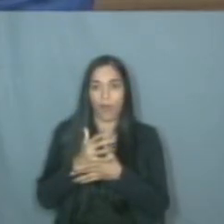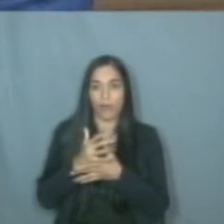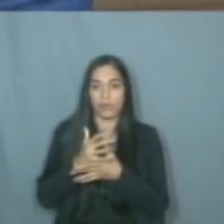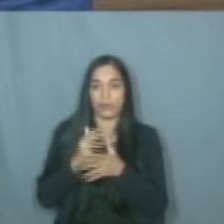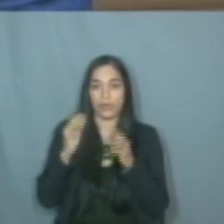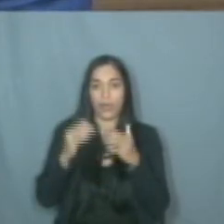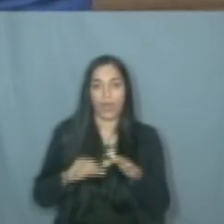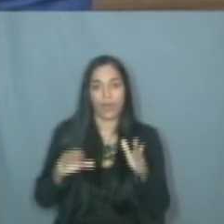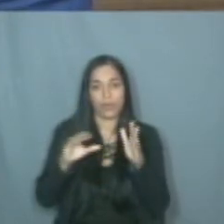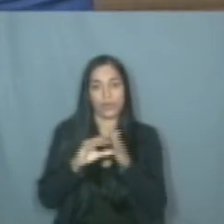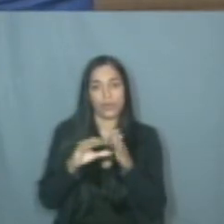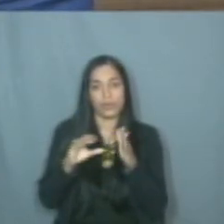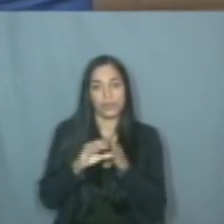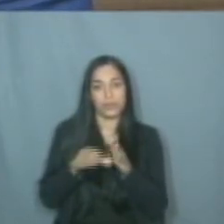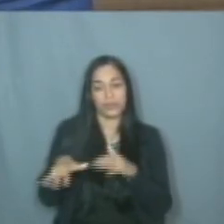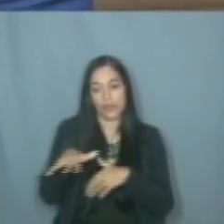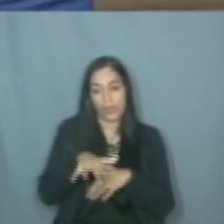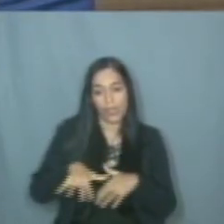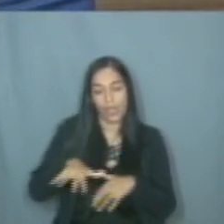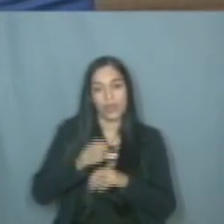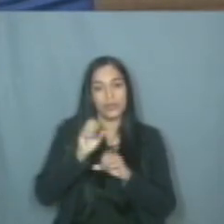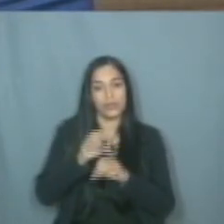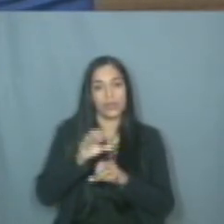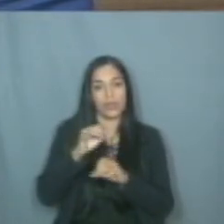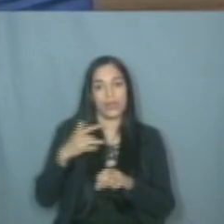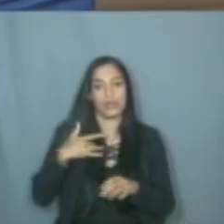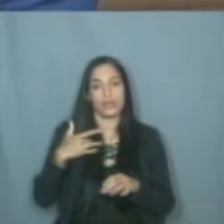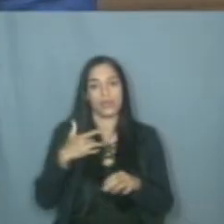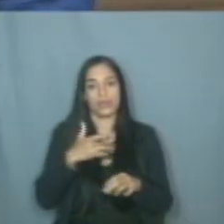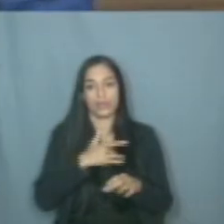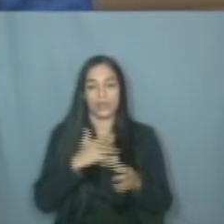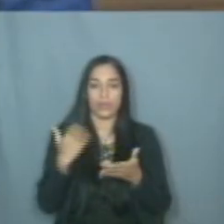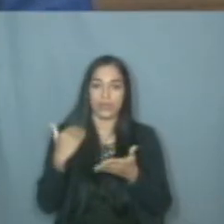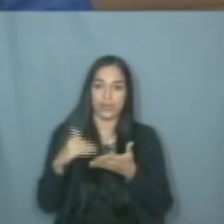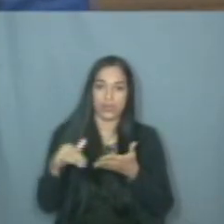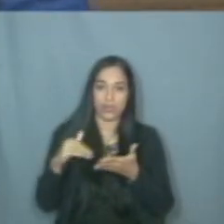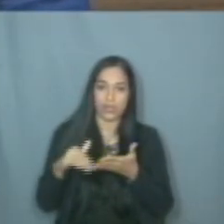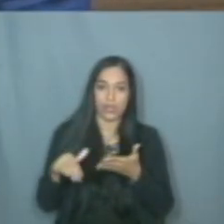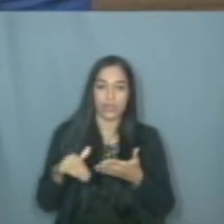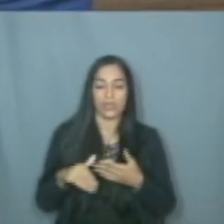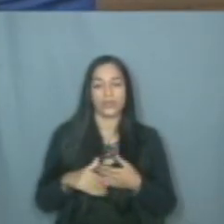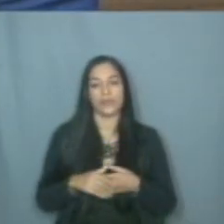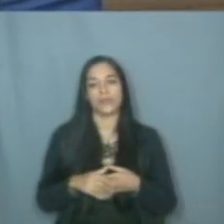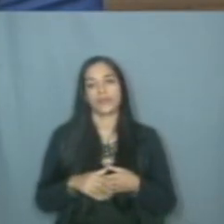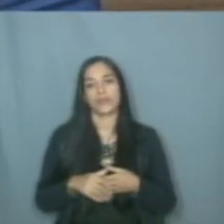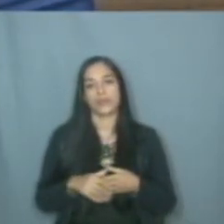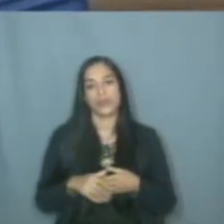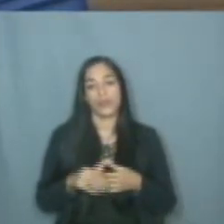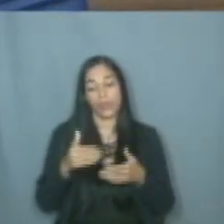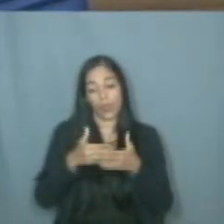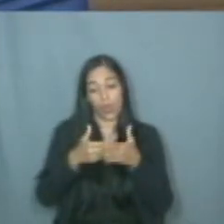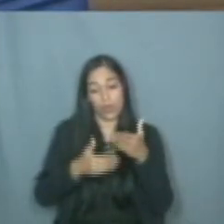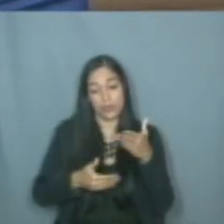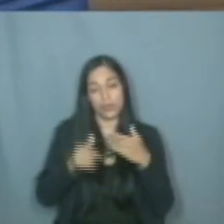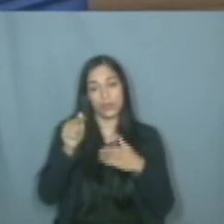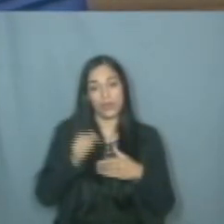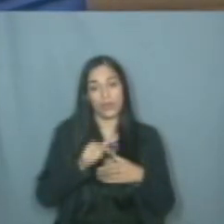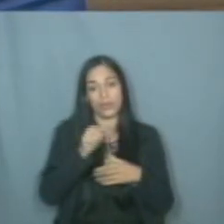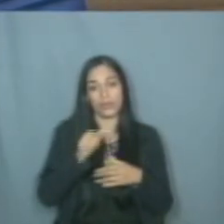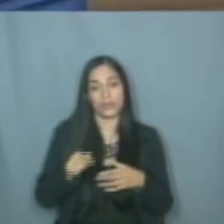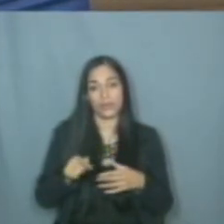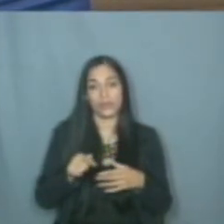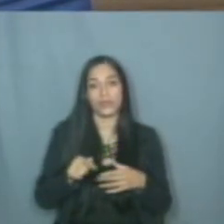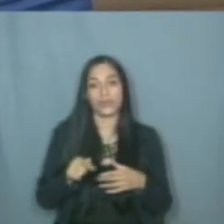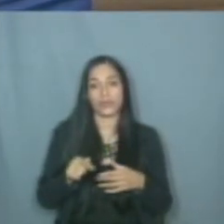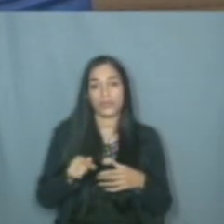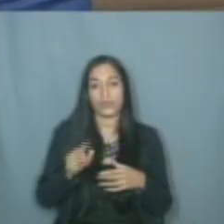de concurso público nas áreas de educação, saúde e da própria Secretaria. Contudo, embora os contratos tenham sido encerrados,